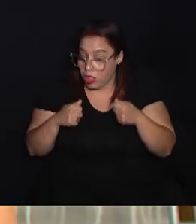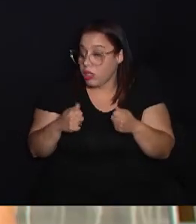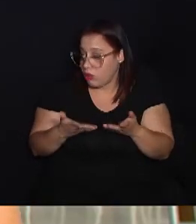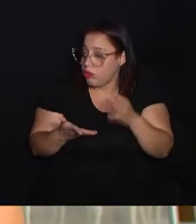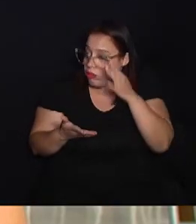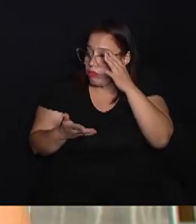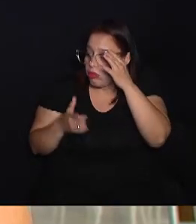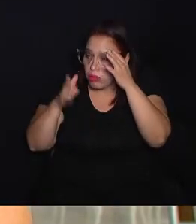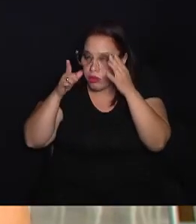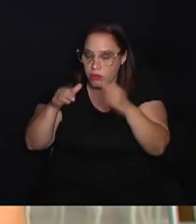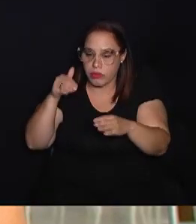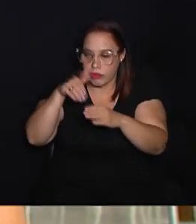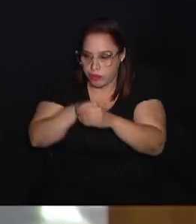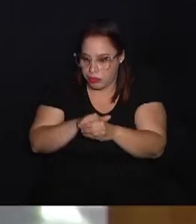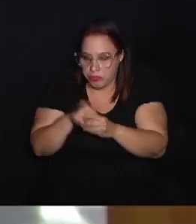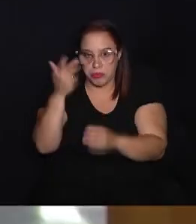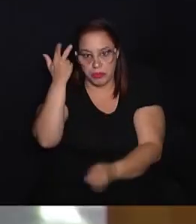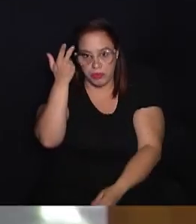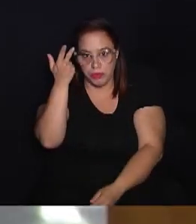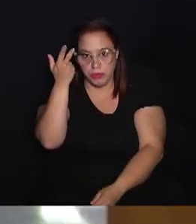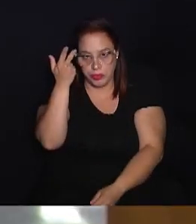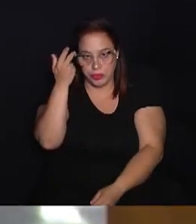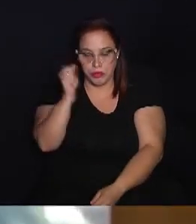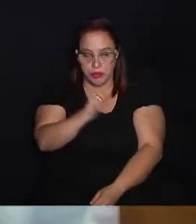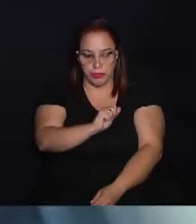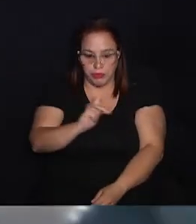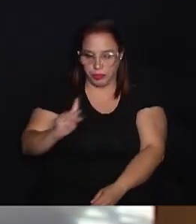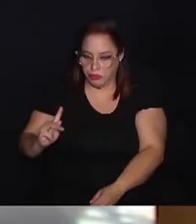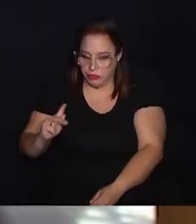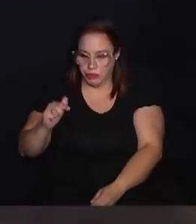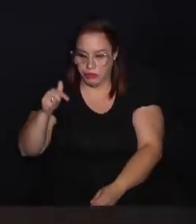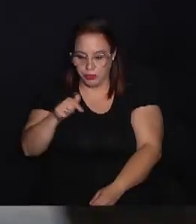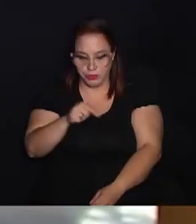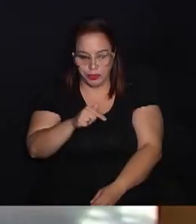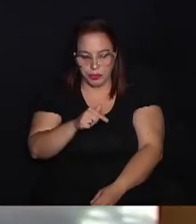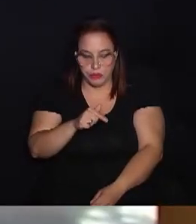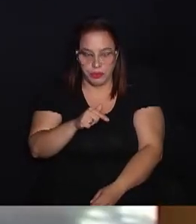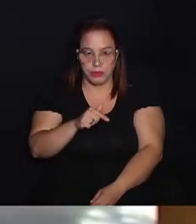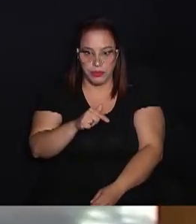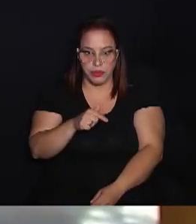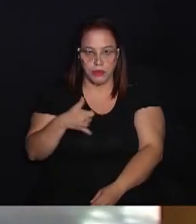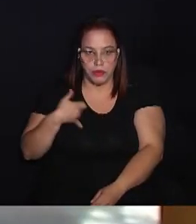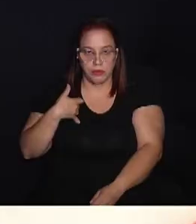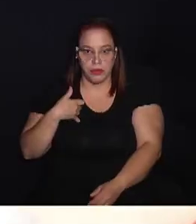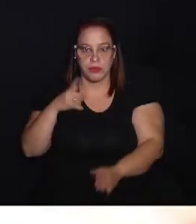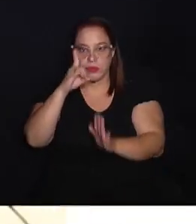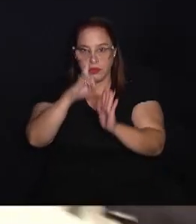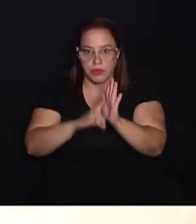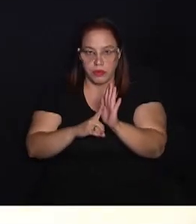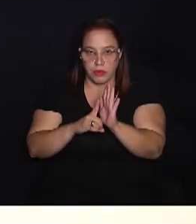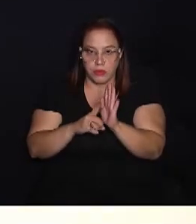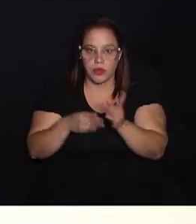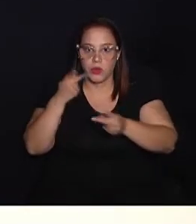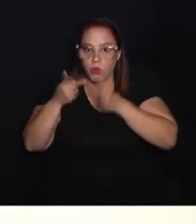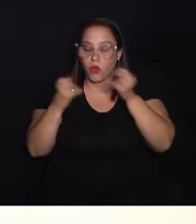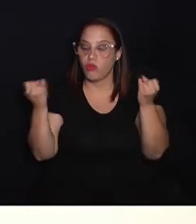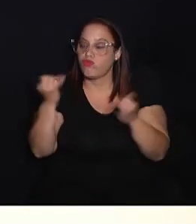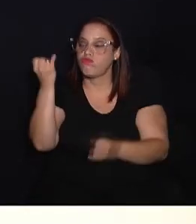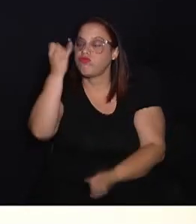com 767 eleitores. Na parte da manhã a gente teve bastante pessoas, a cadeira de roda, por exemplo, foi usada por mais